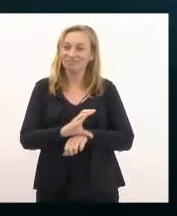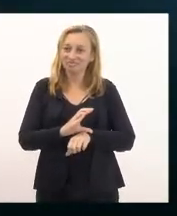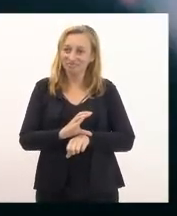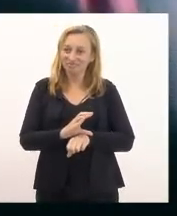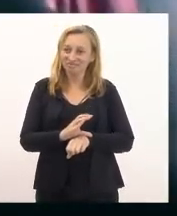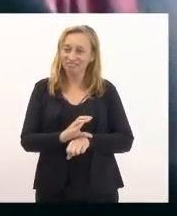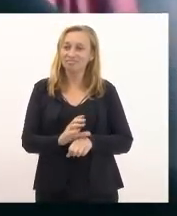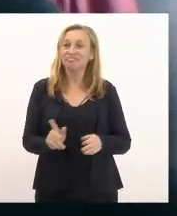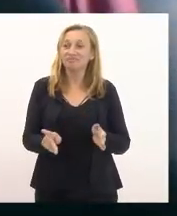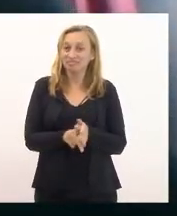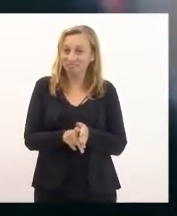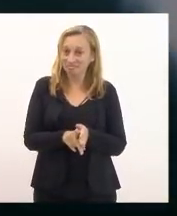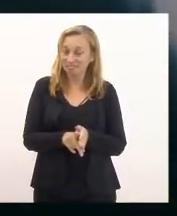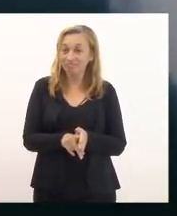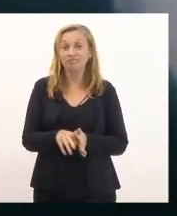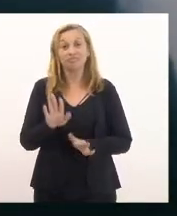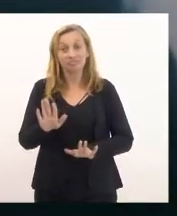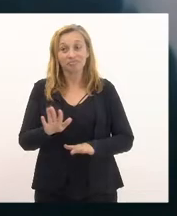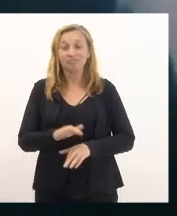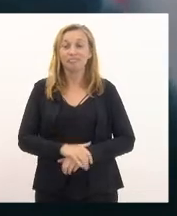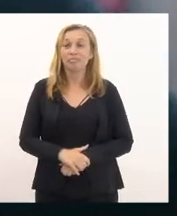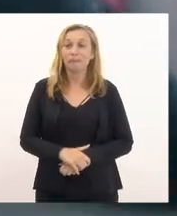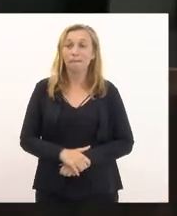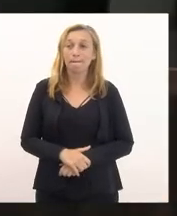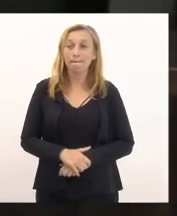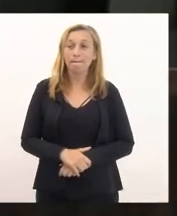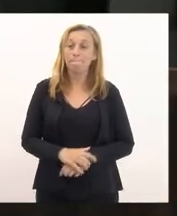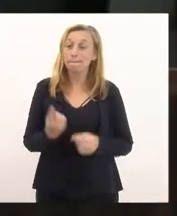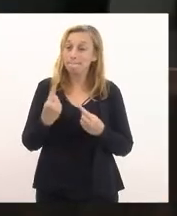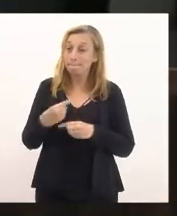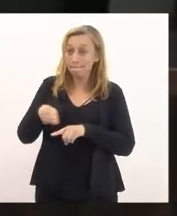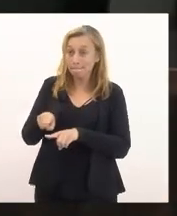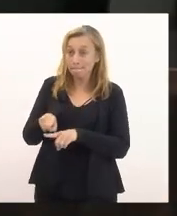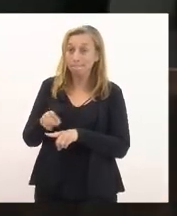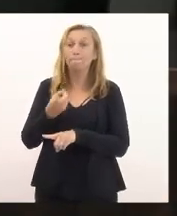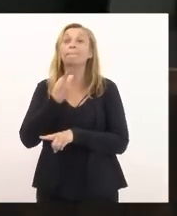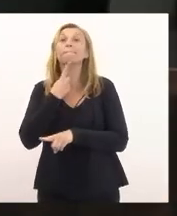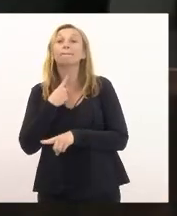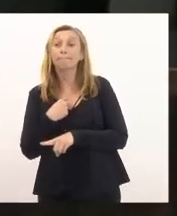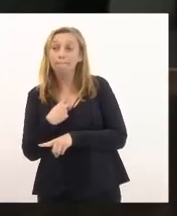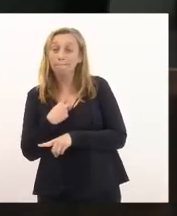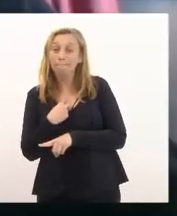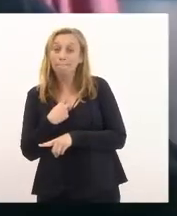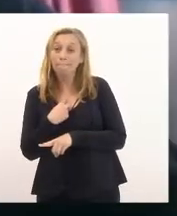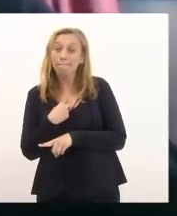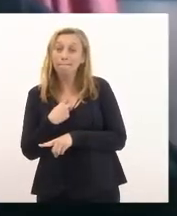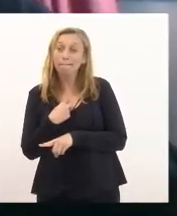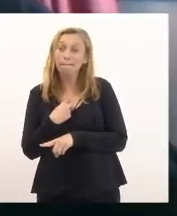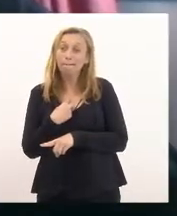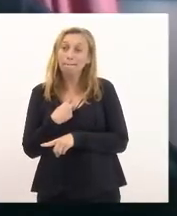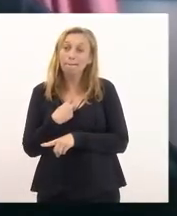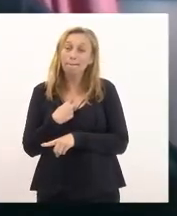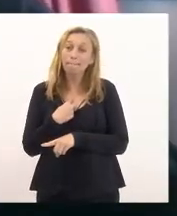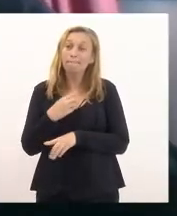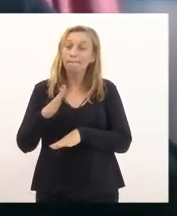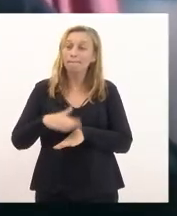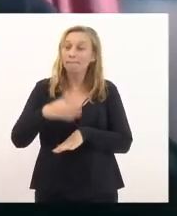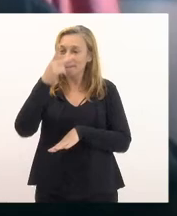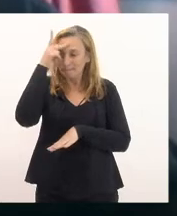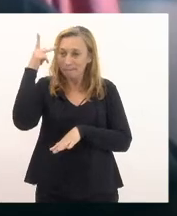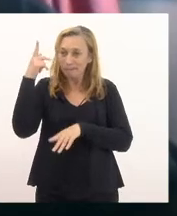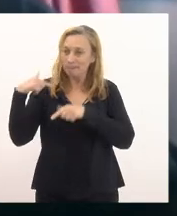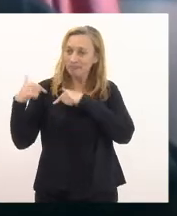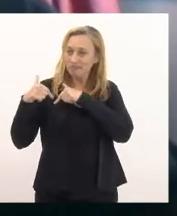inconstitucionalidade do projeto, pelo seguinte: ao contrário do que desejam os setores mais conservadores,